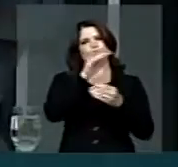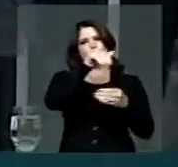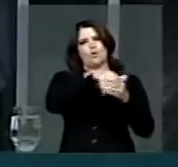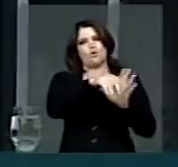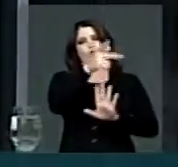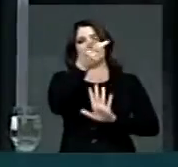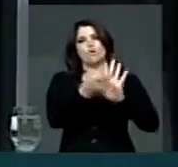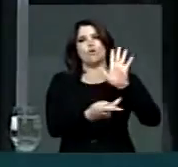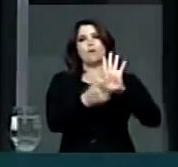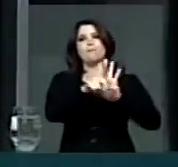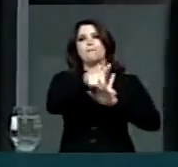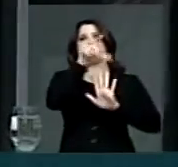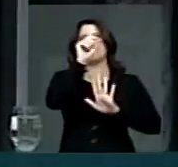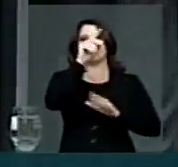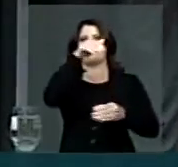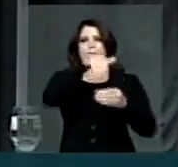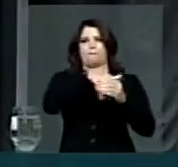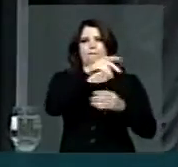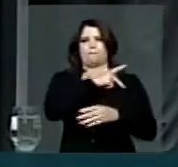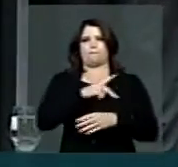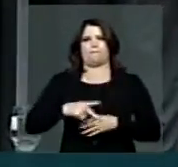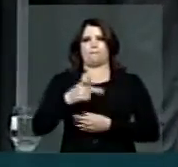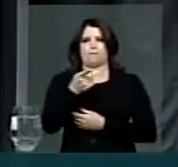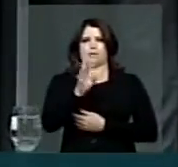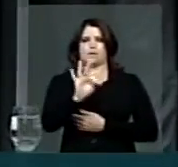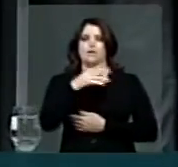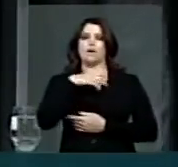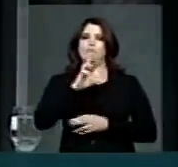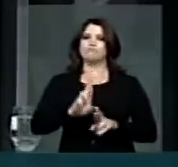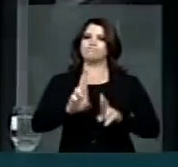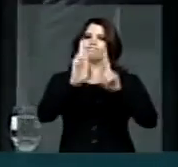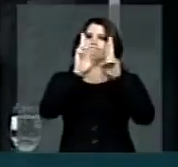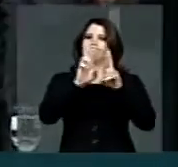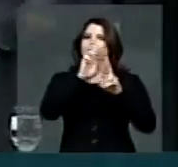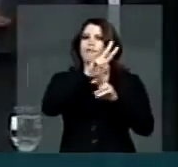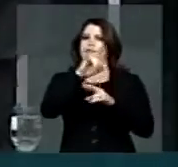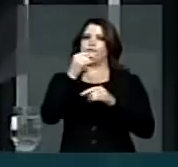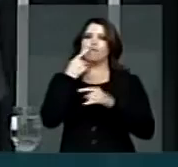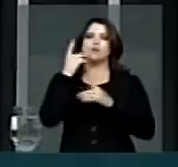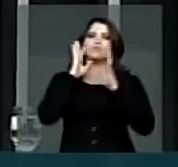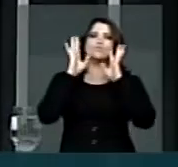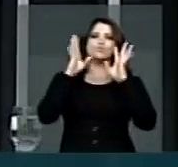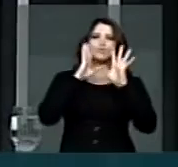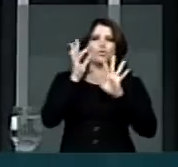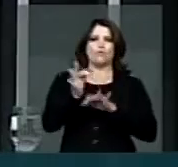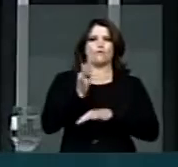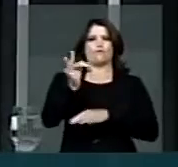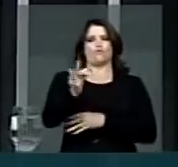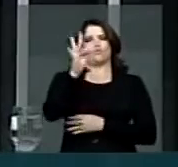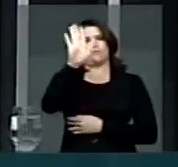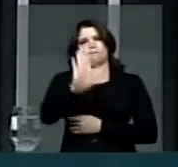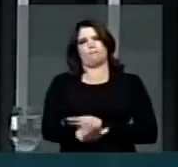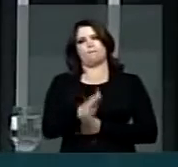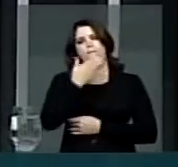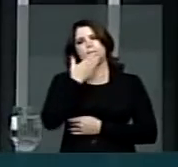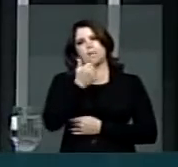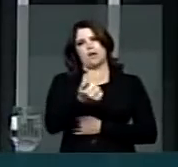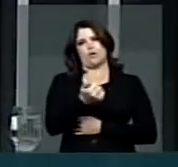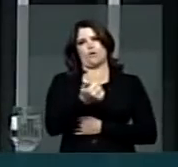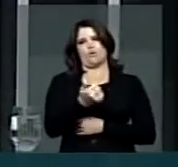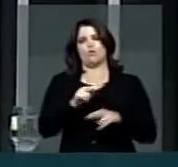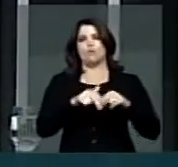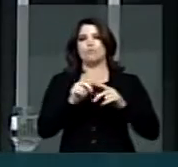Partido dos Trabalhadores, liderado por Lula, suas esperanças e um sonho de construção de um Brasil de todos,